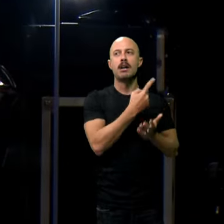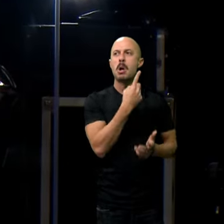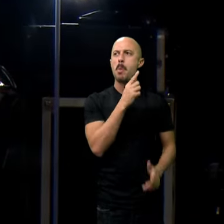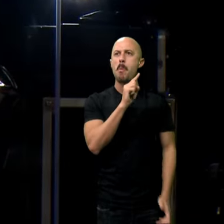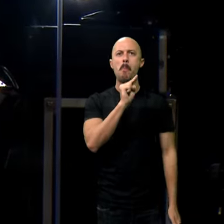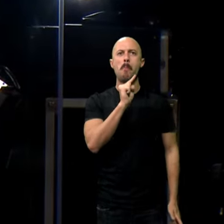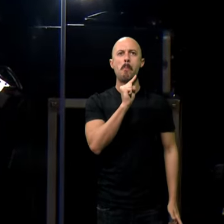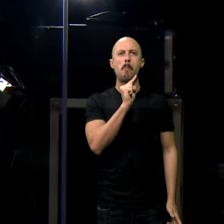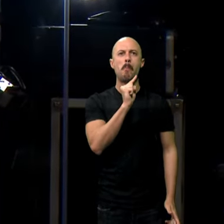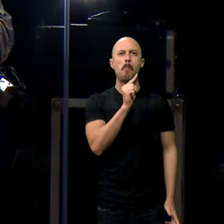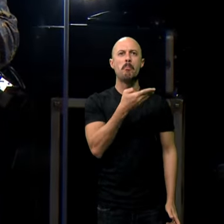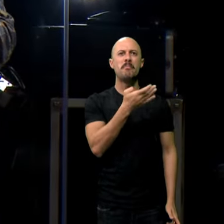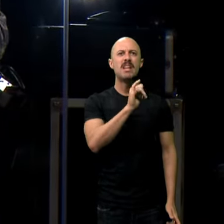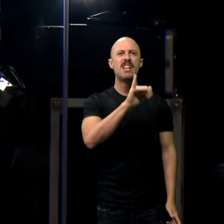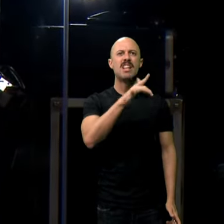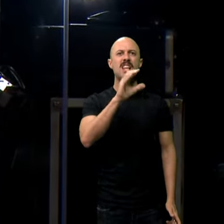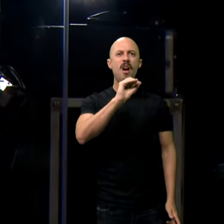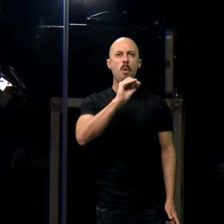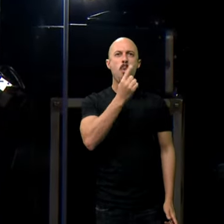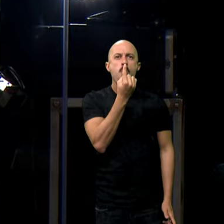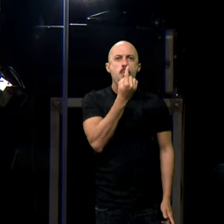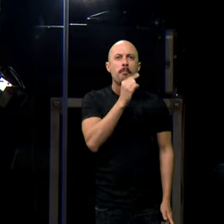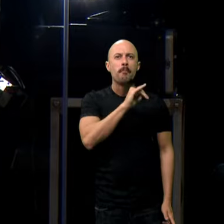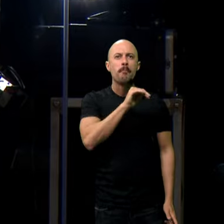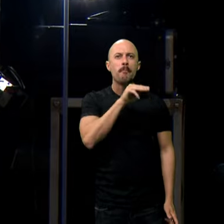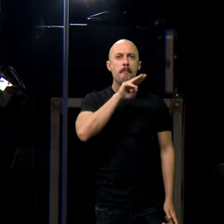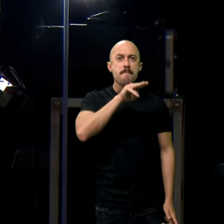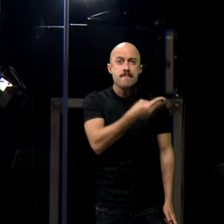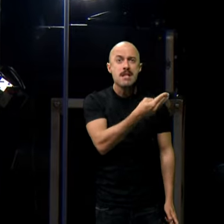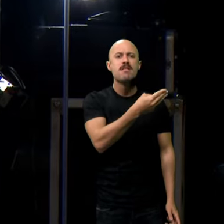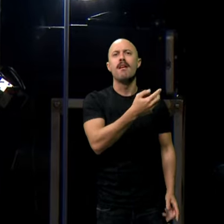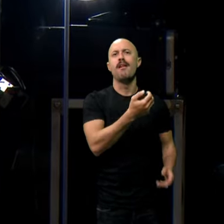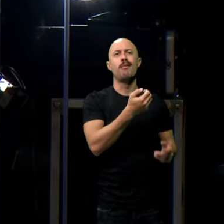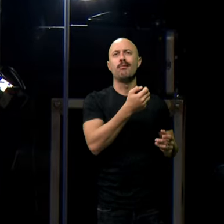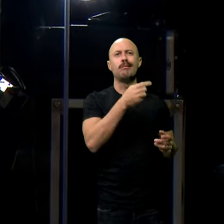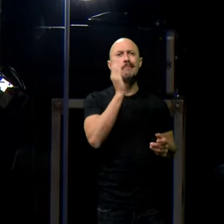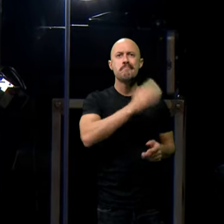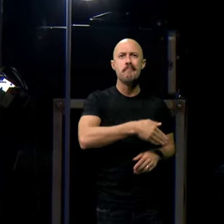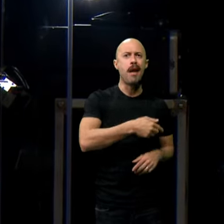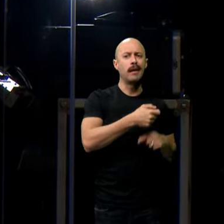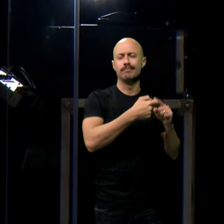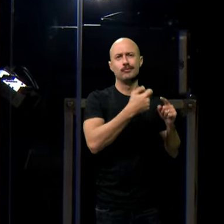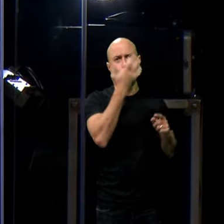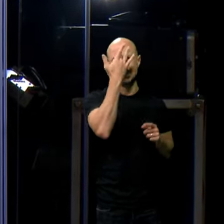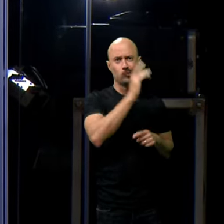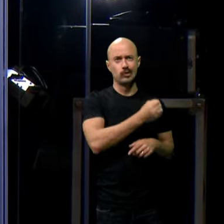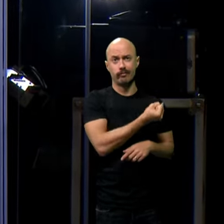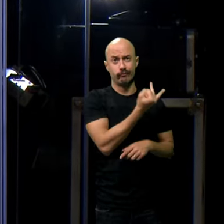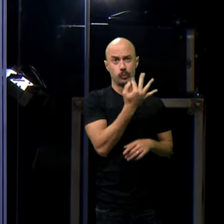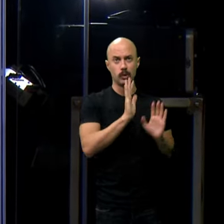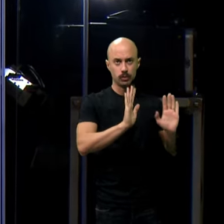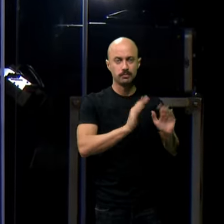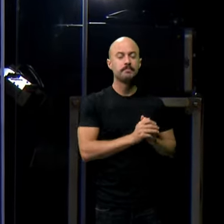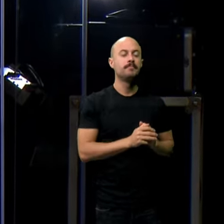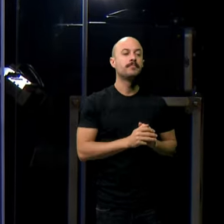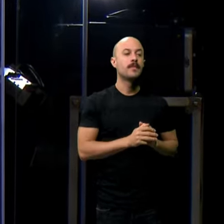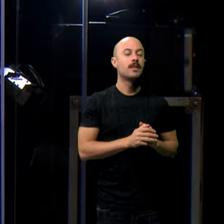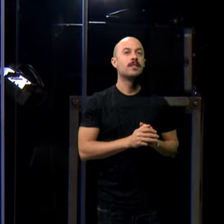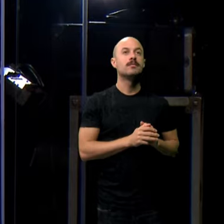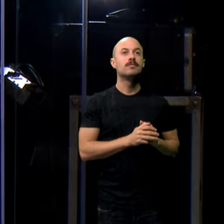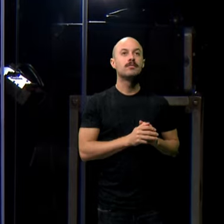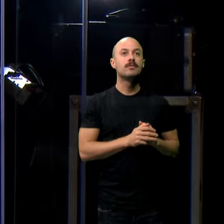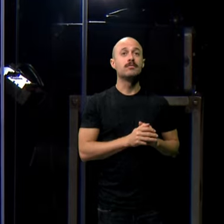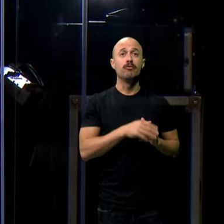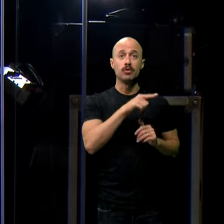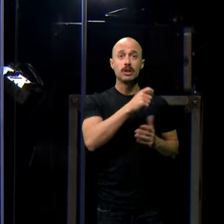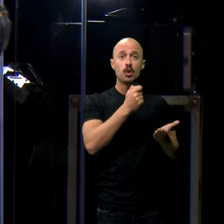E depois que você paga por aquilo, vai pagar o resto da vida uma comissão, dinheiro, etc, etc, etc. E vai ganhar bem